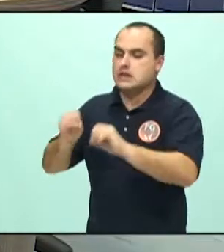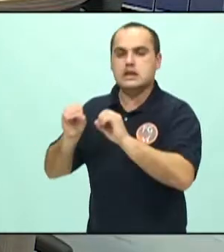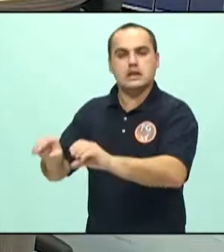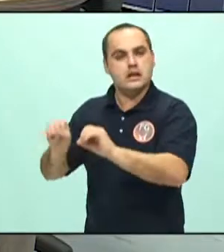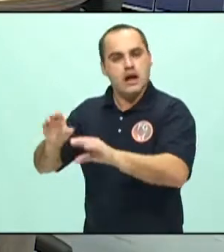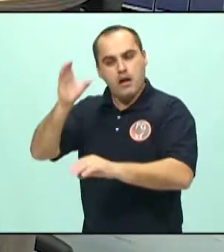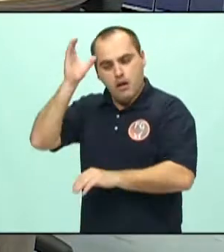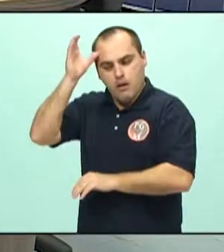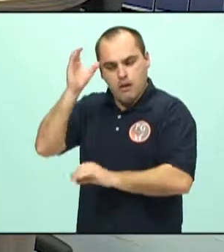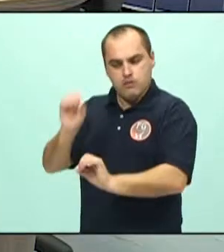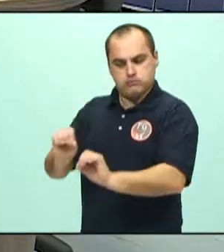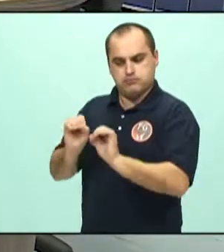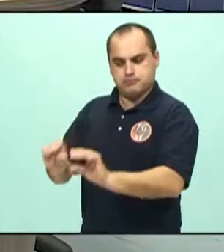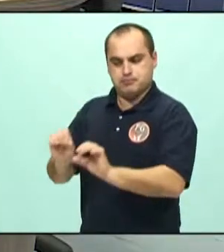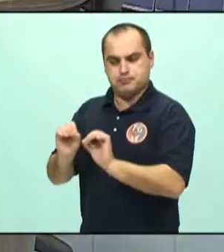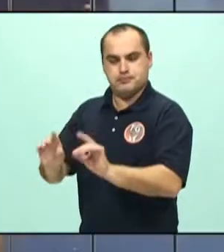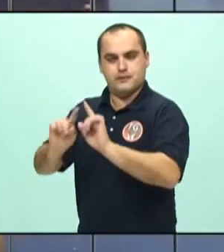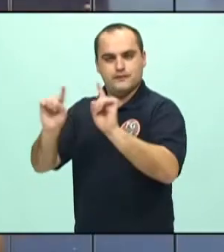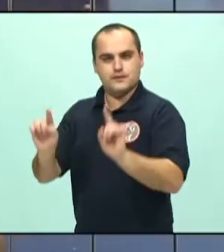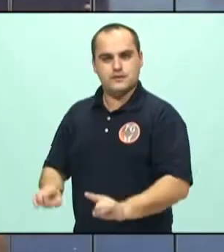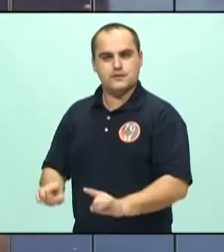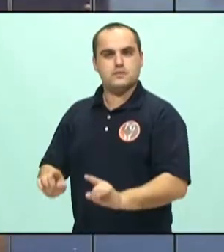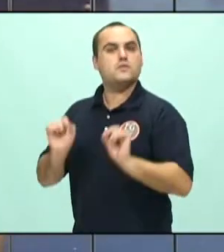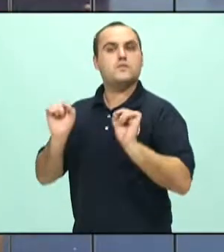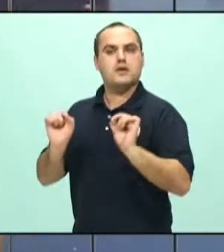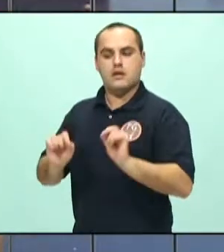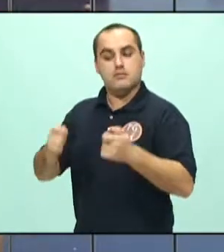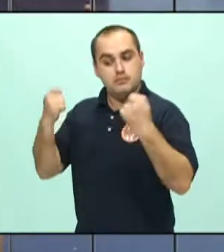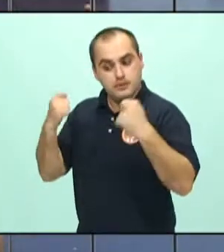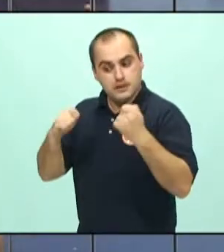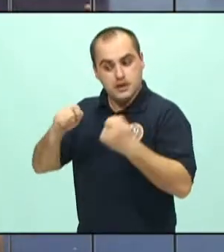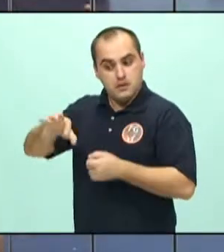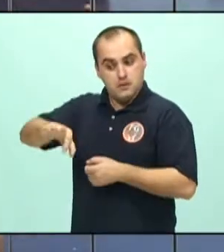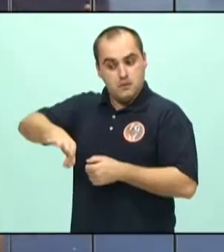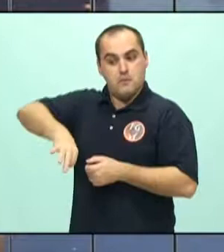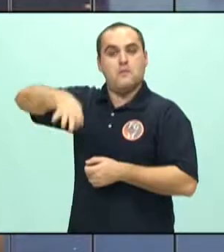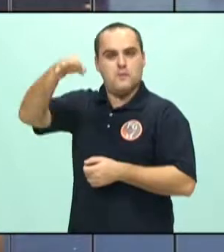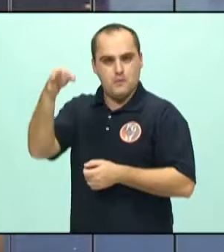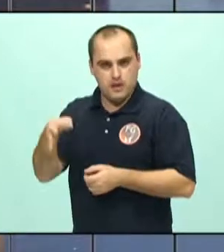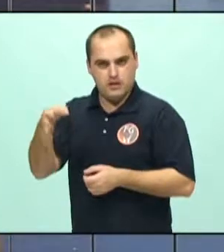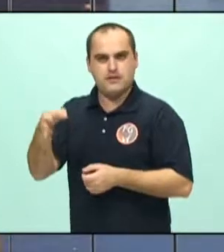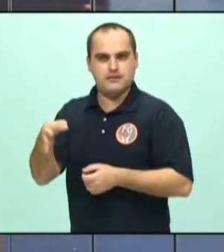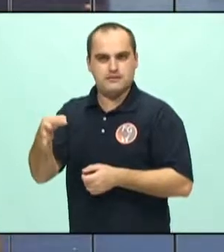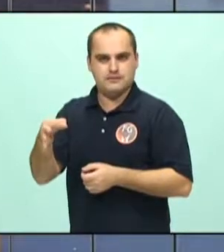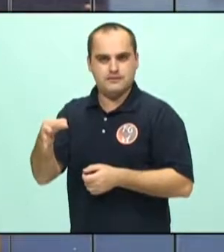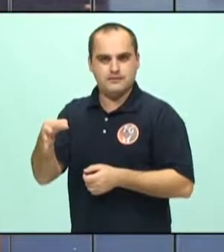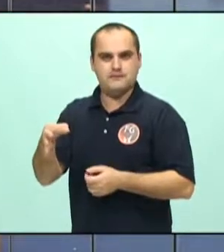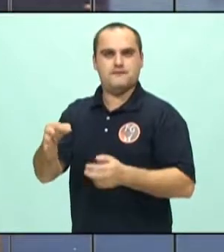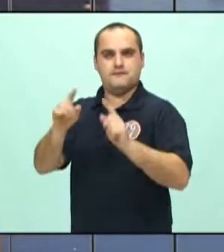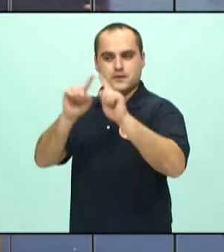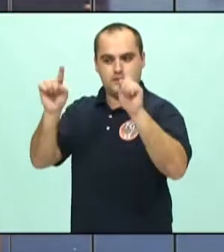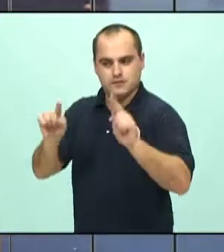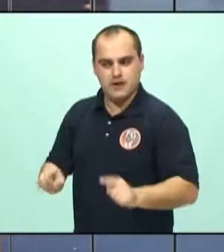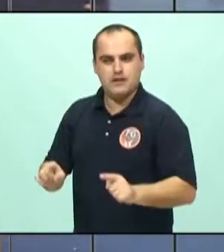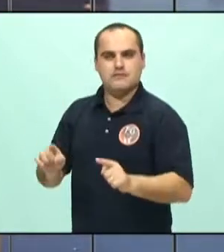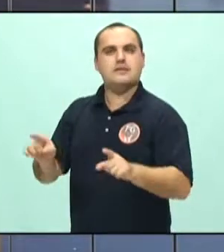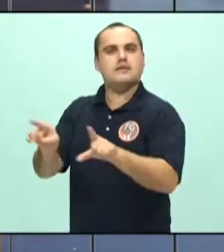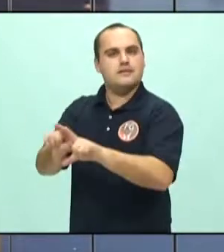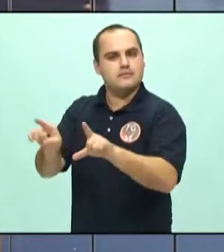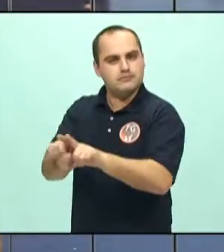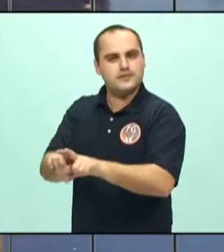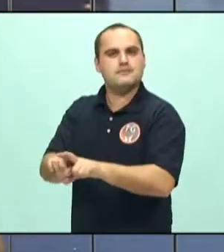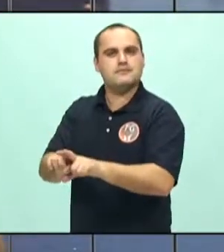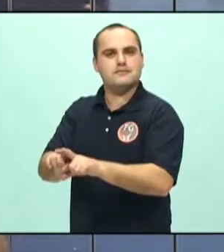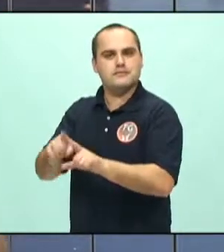se qualificar, se instruir, a qualificação profissional, o estudo e se modernizar. Onde